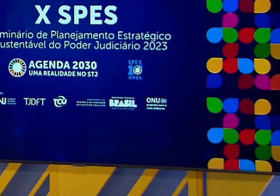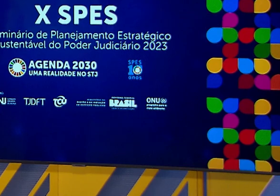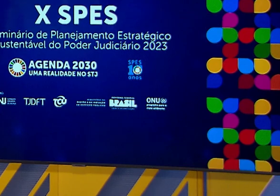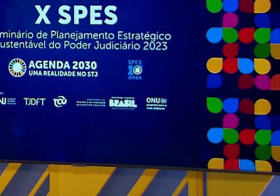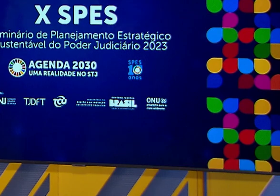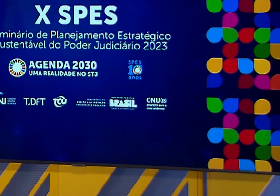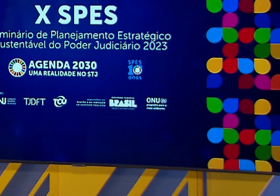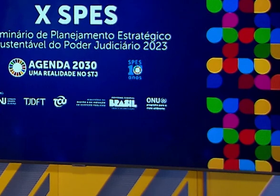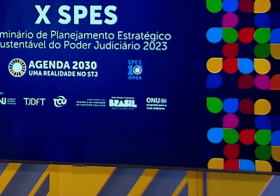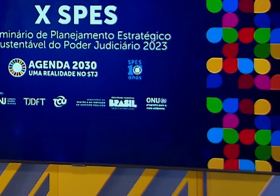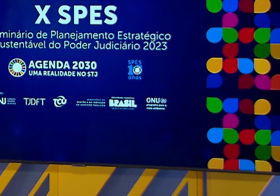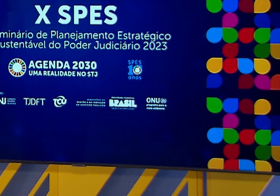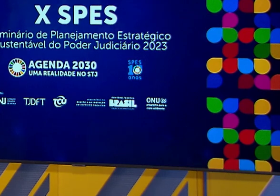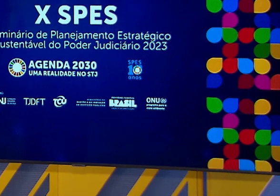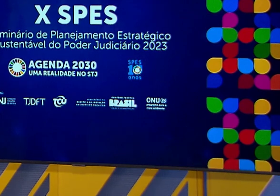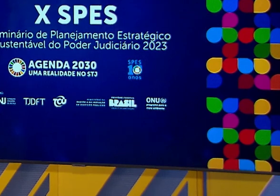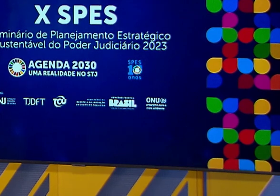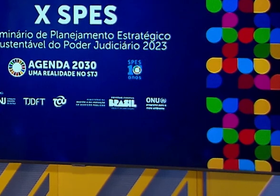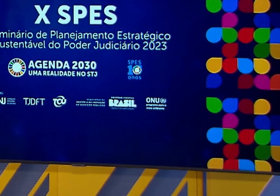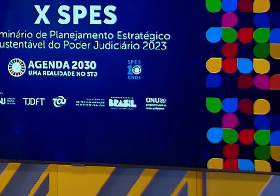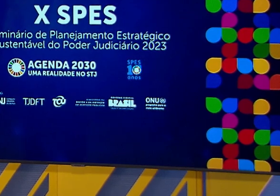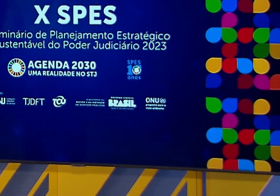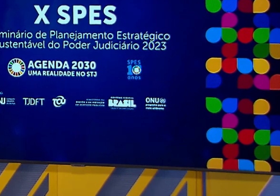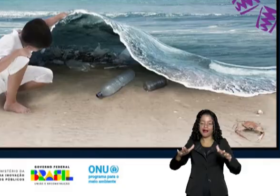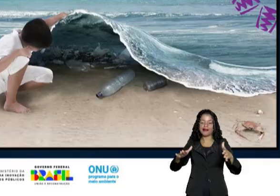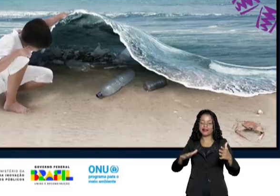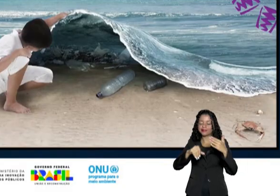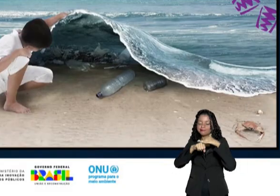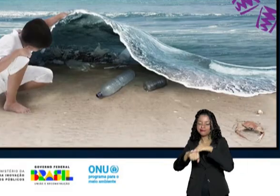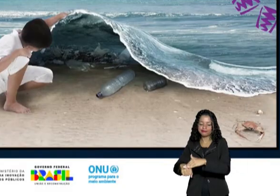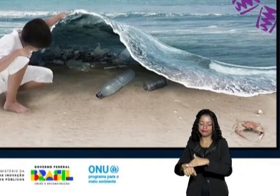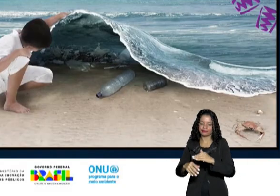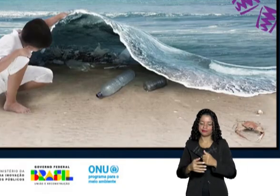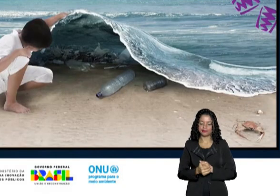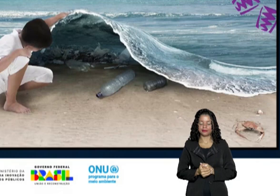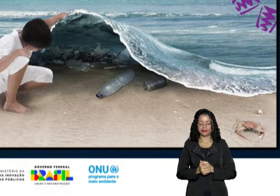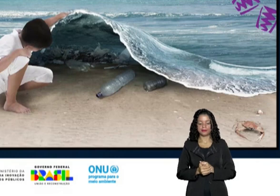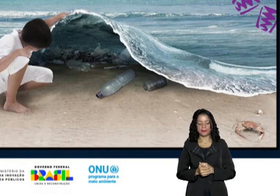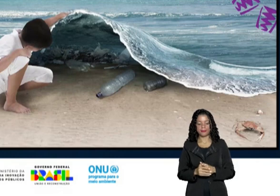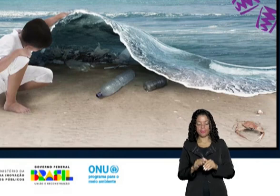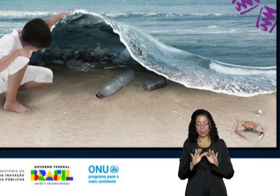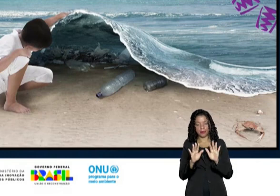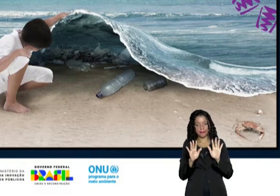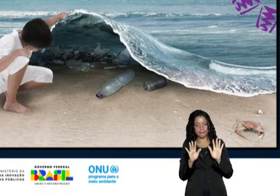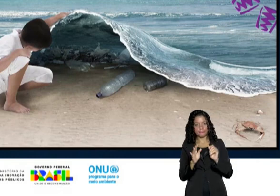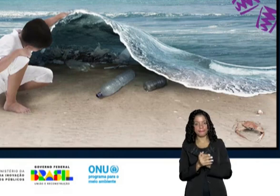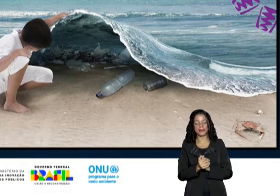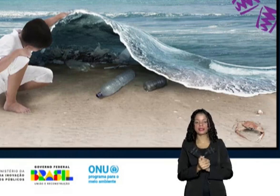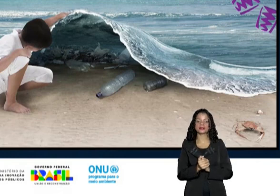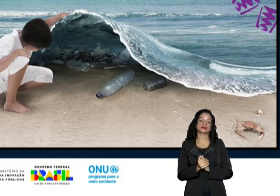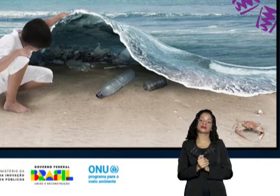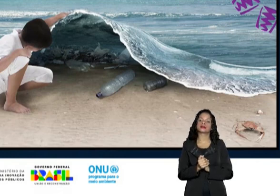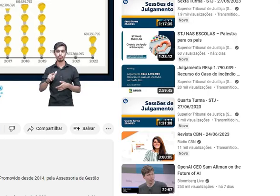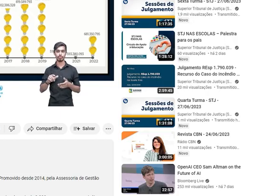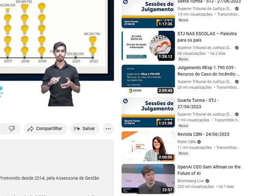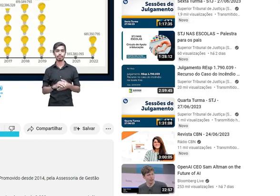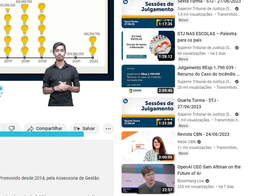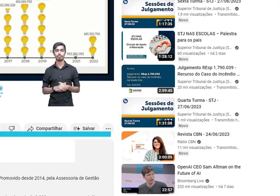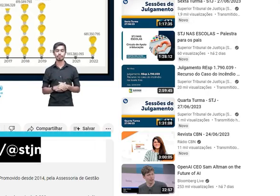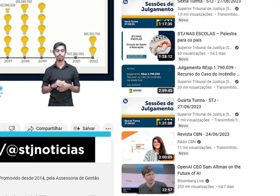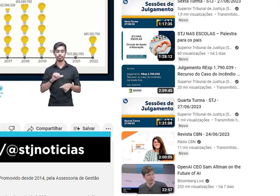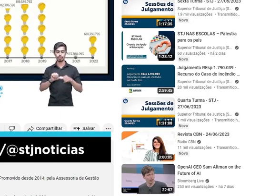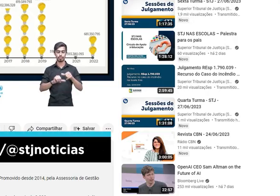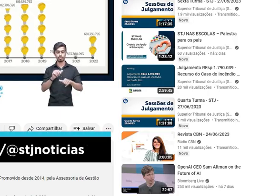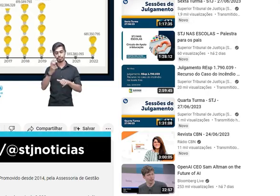Judiciário e novas normas relacionadas ao tema o evento que Segue até sexta-feira tem transmissão ao vivo pelo